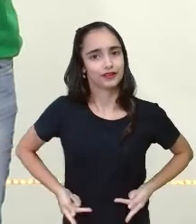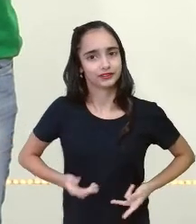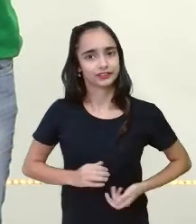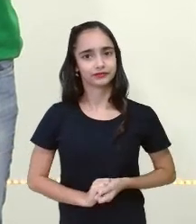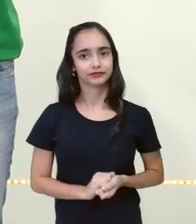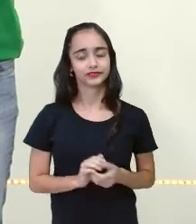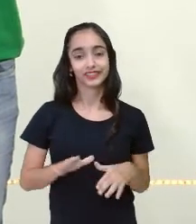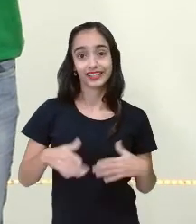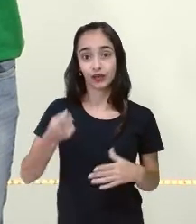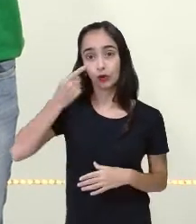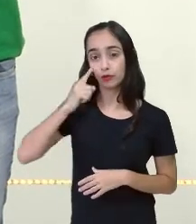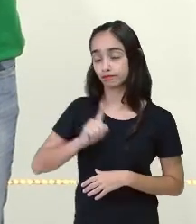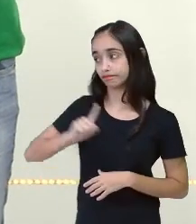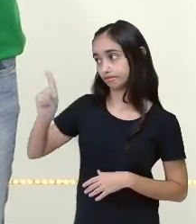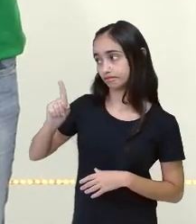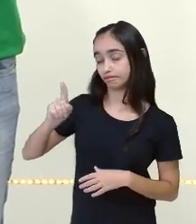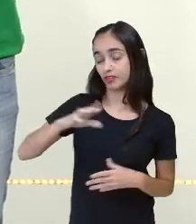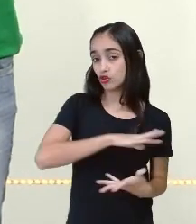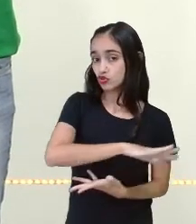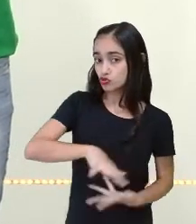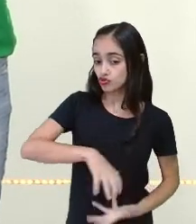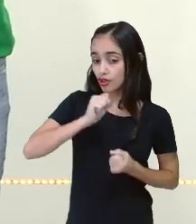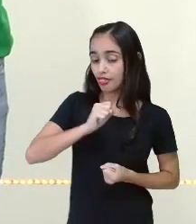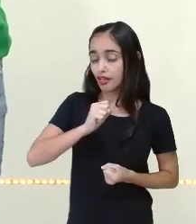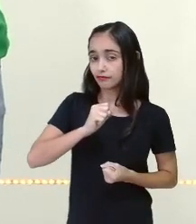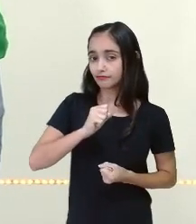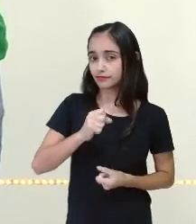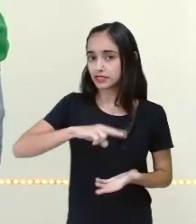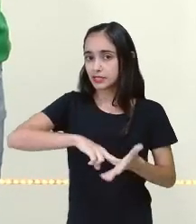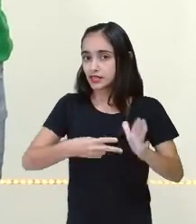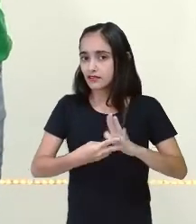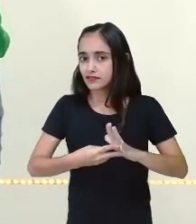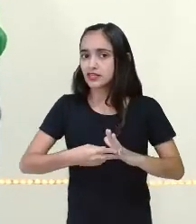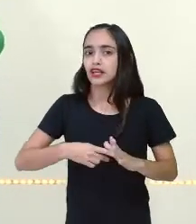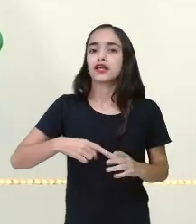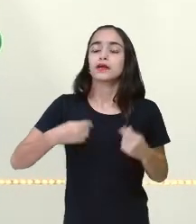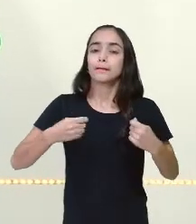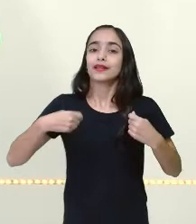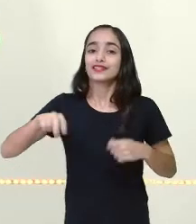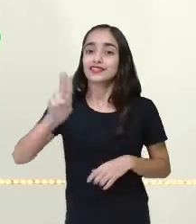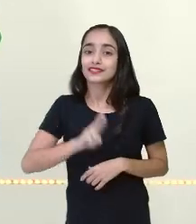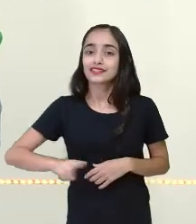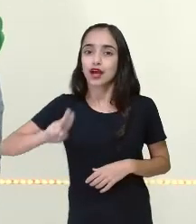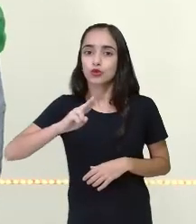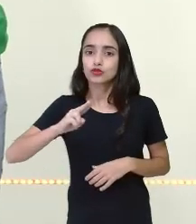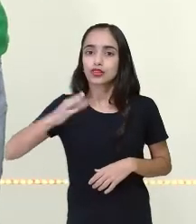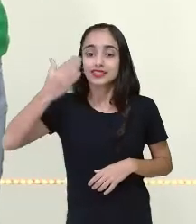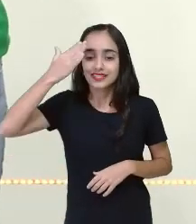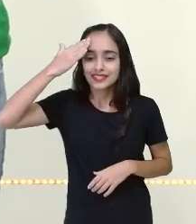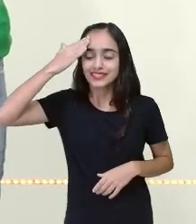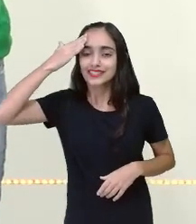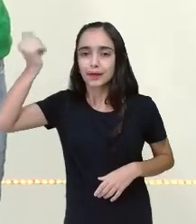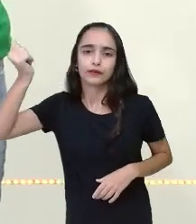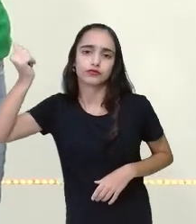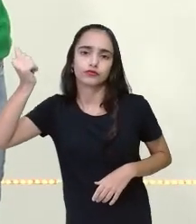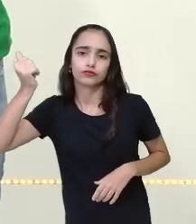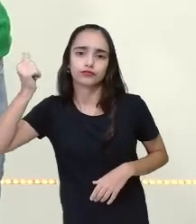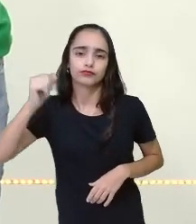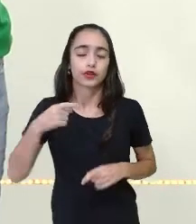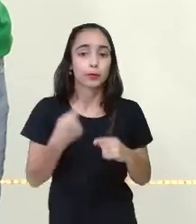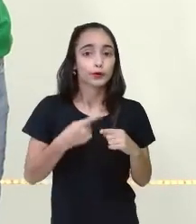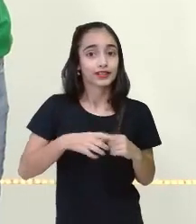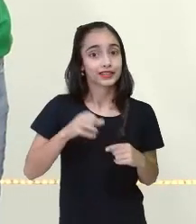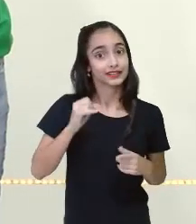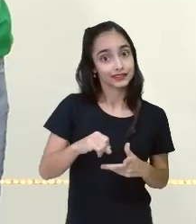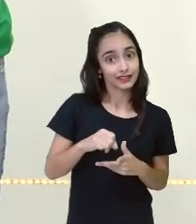segurar. Então, você vai usar, é aquela energia que se usa com sabedoria, porque se você não usa com sabedoria, ela um